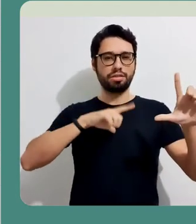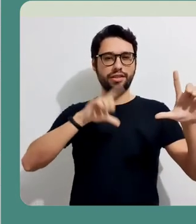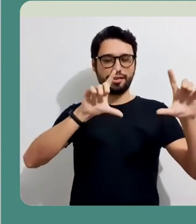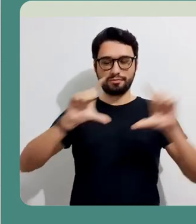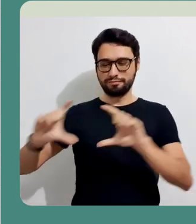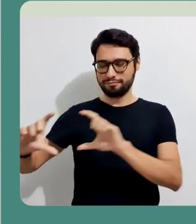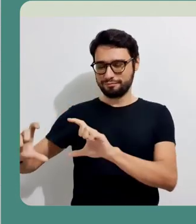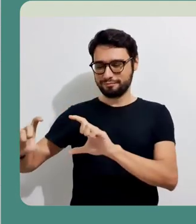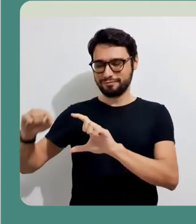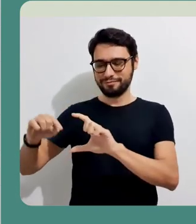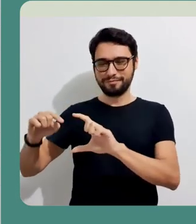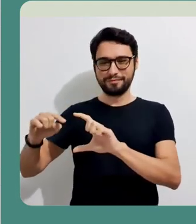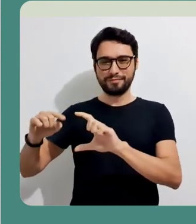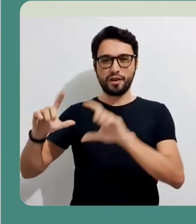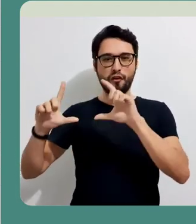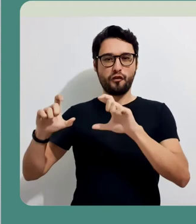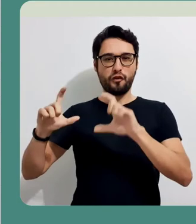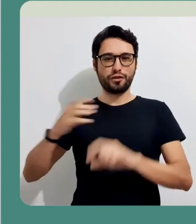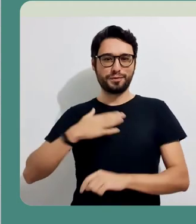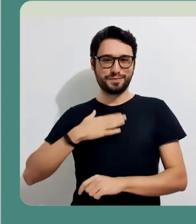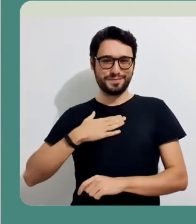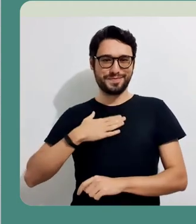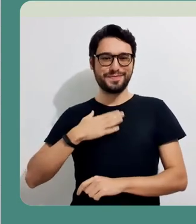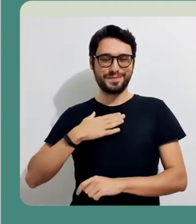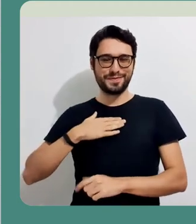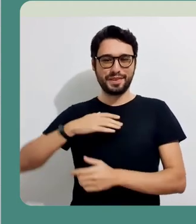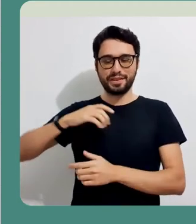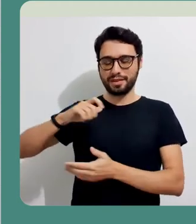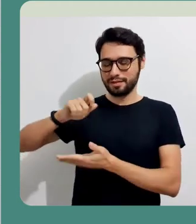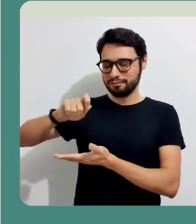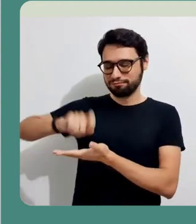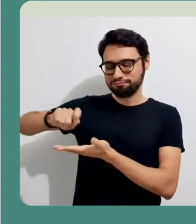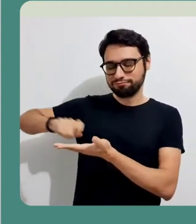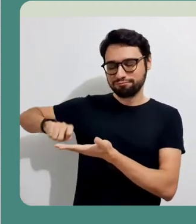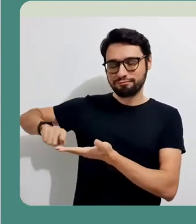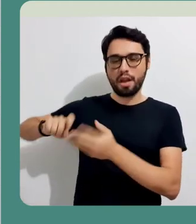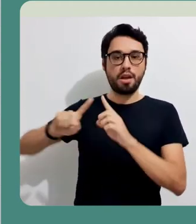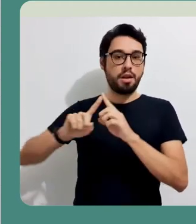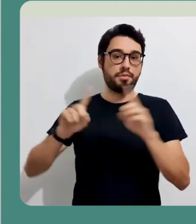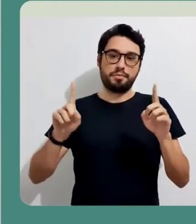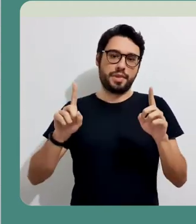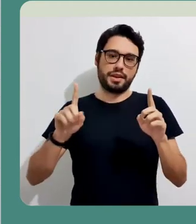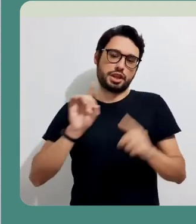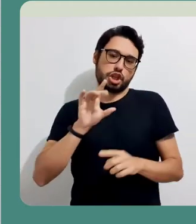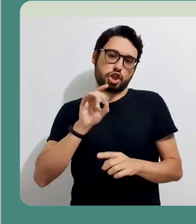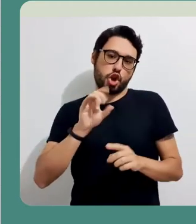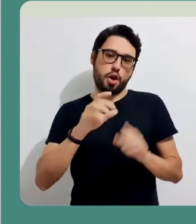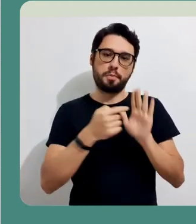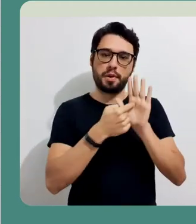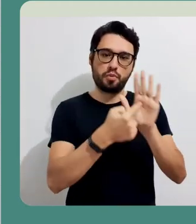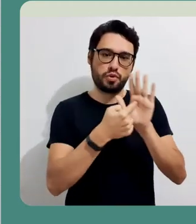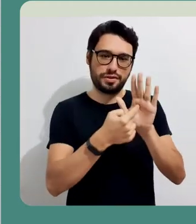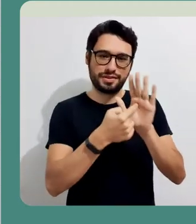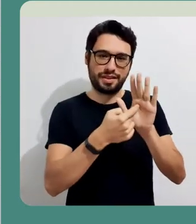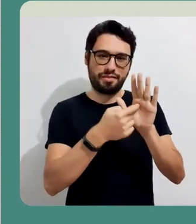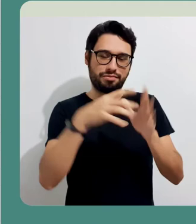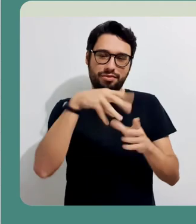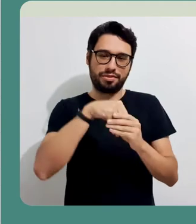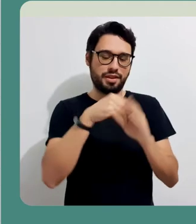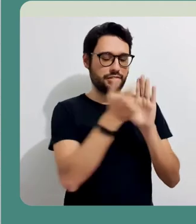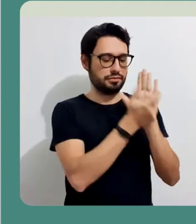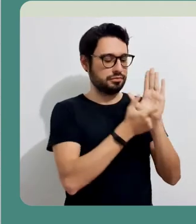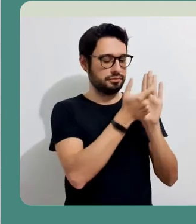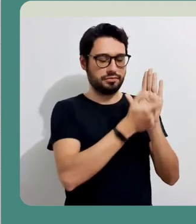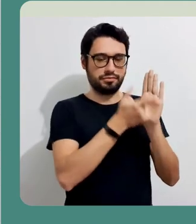Vocês estão vendo na tela eu trabalhando na mesa digitalizadora mas eu quero deixar aqui ressaltado que o pen board ele não